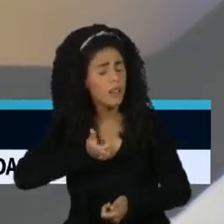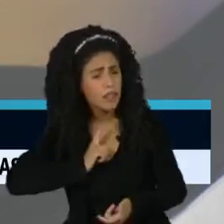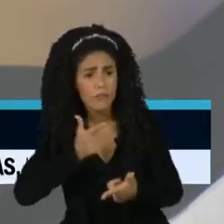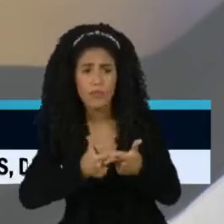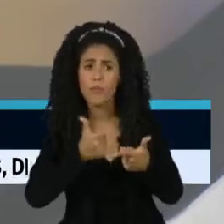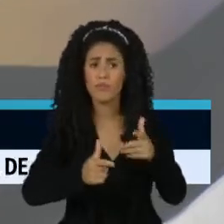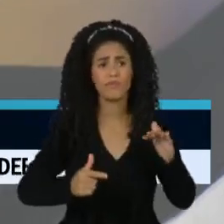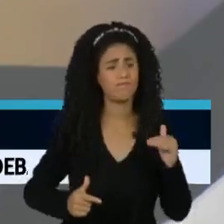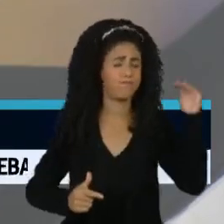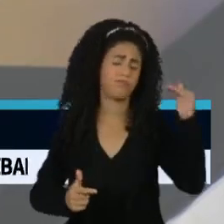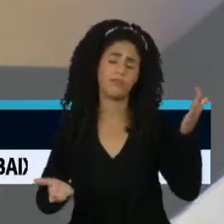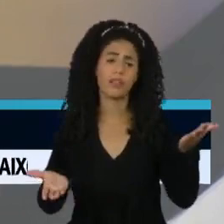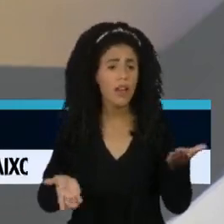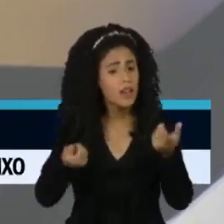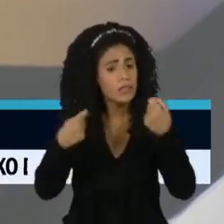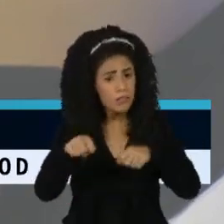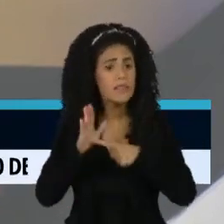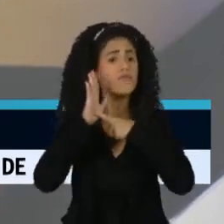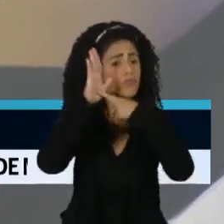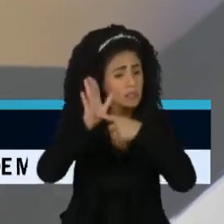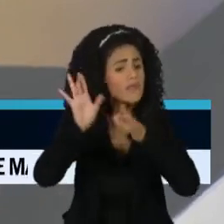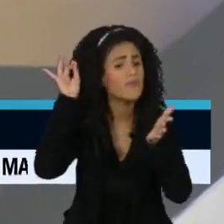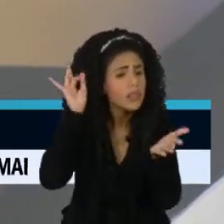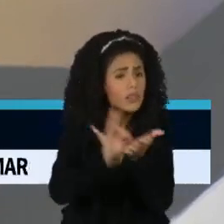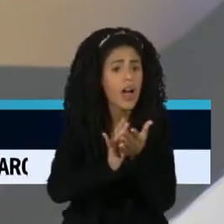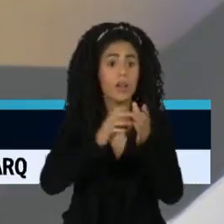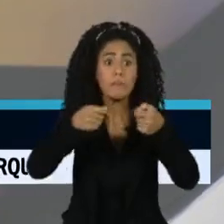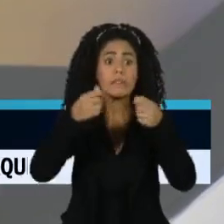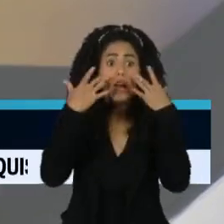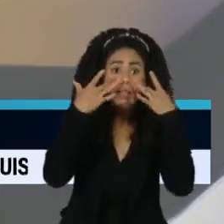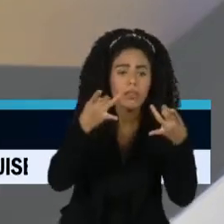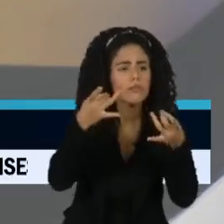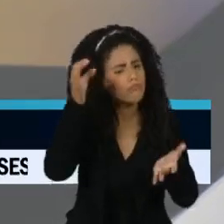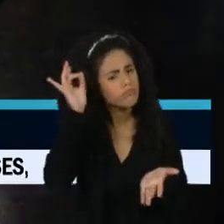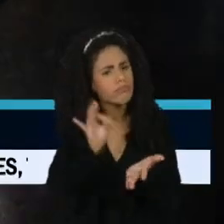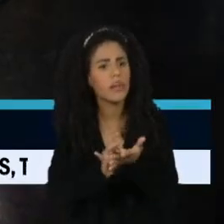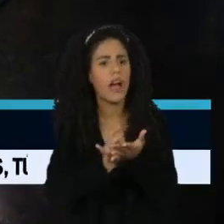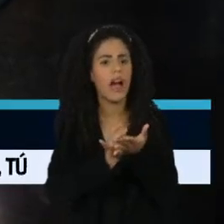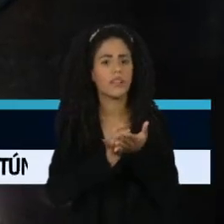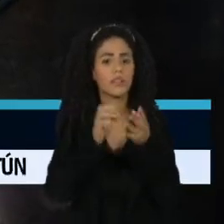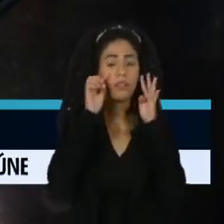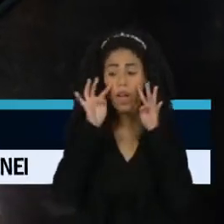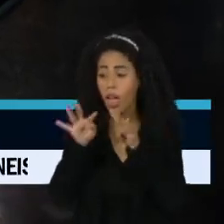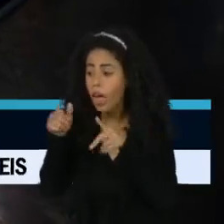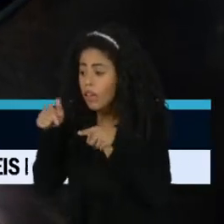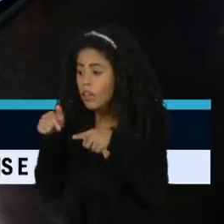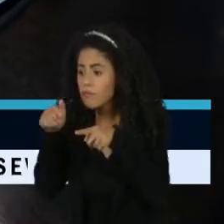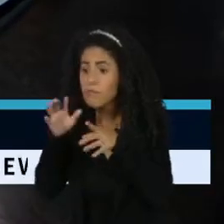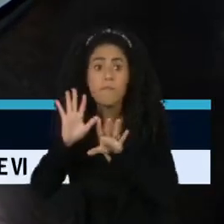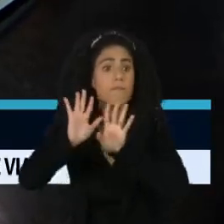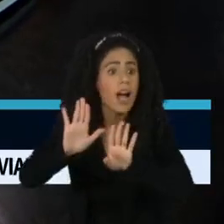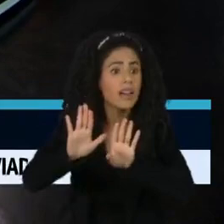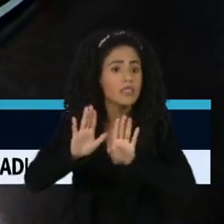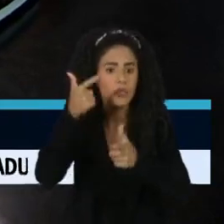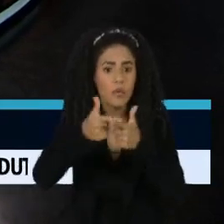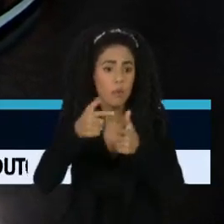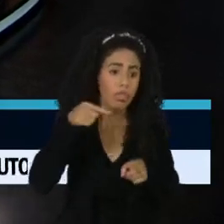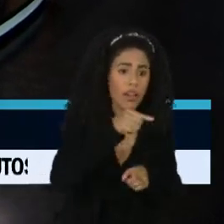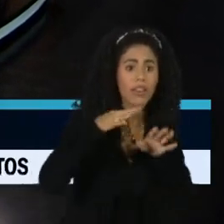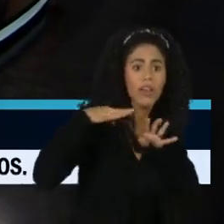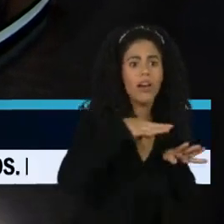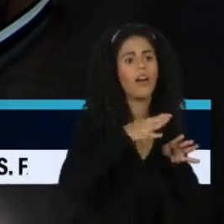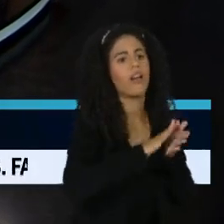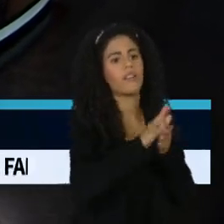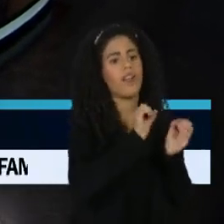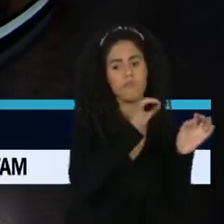Tribunal Federal, que monopolizam a atenção do cidadão e desviam para essa agenda que nós devíamos estar discutindo